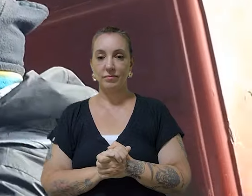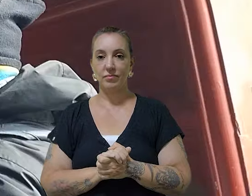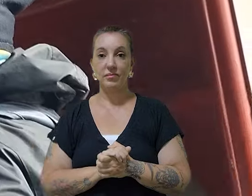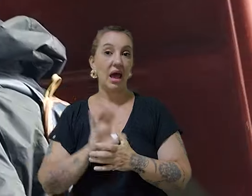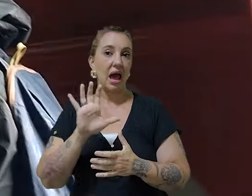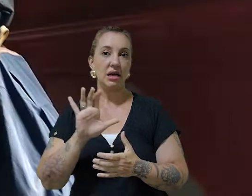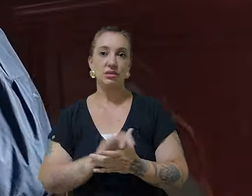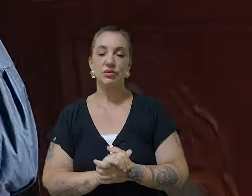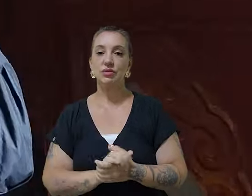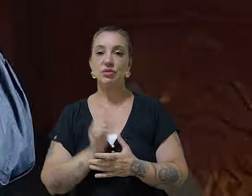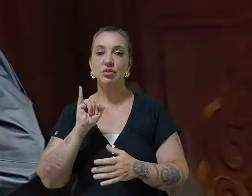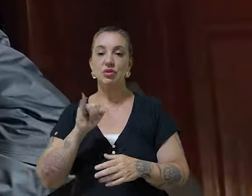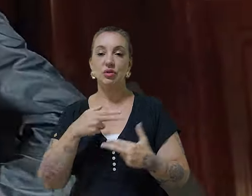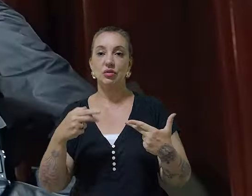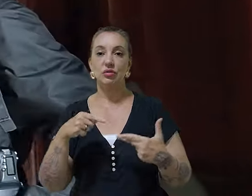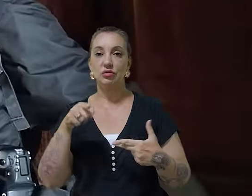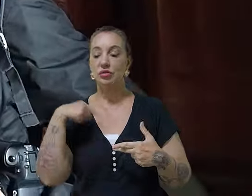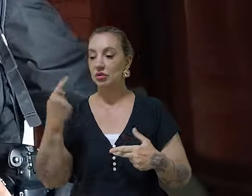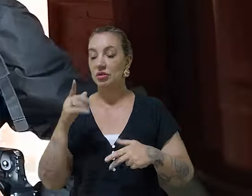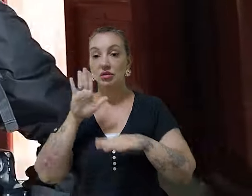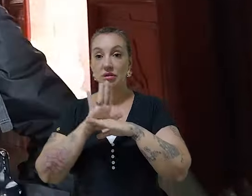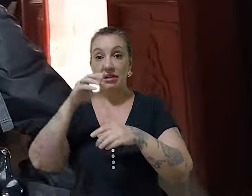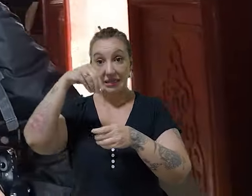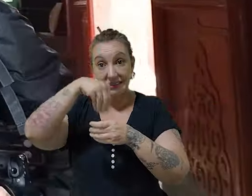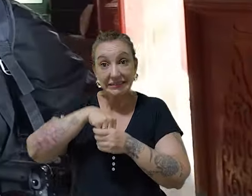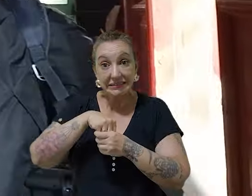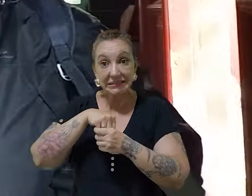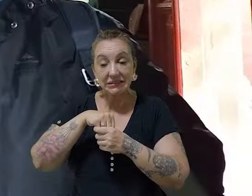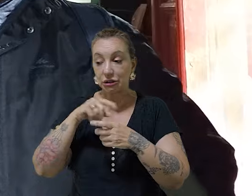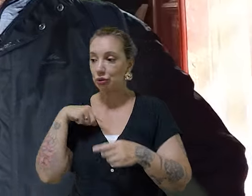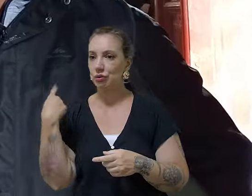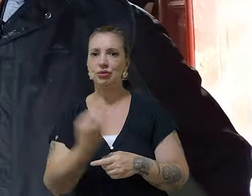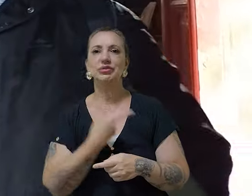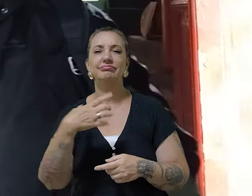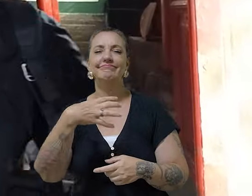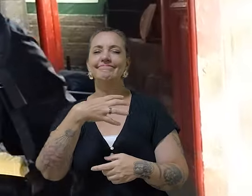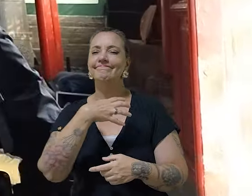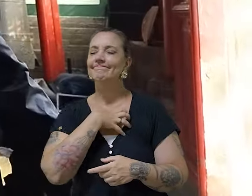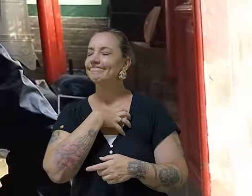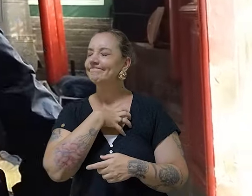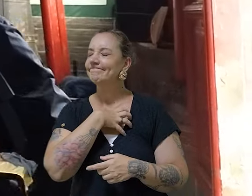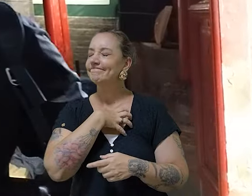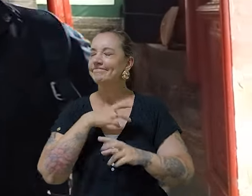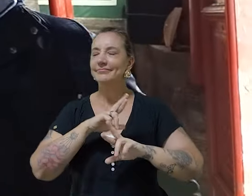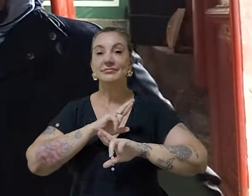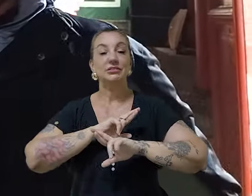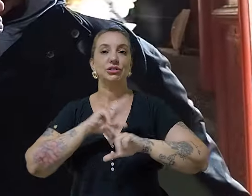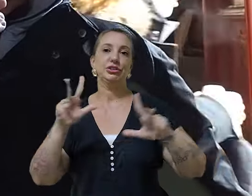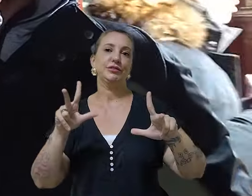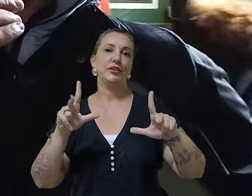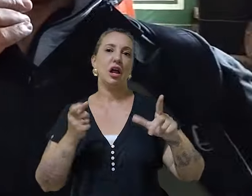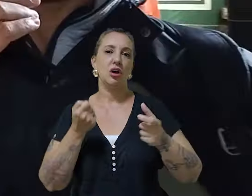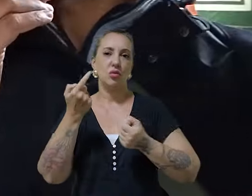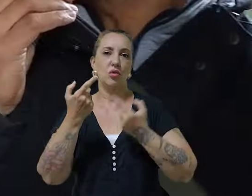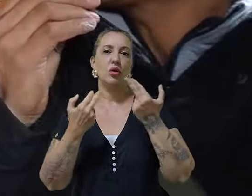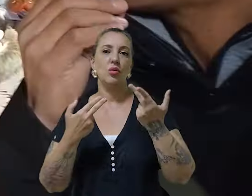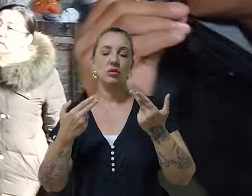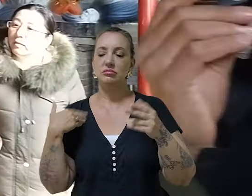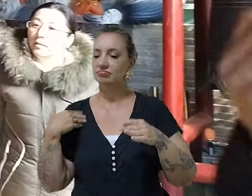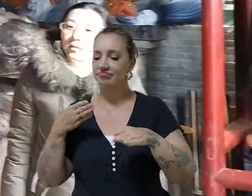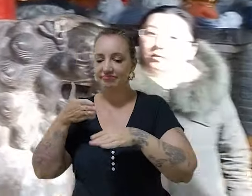E é isso, só o fato de você, da gente estar aqui dentro, você já sente algo muito diferente, né? Desde que a